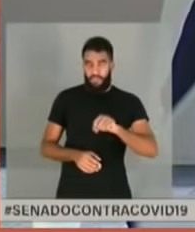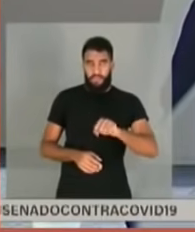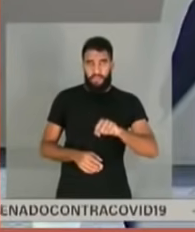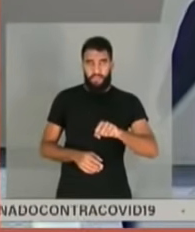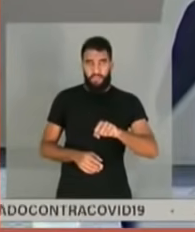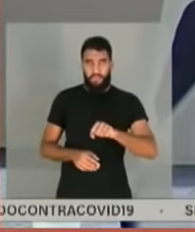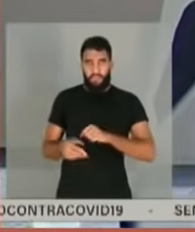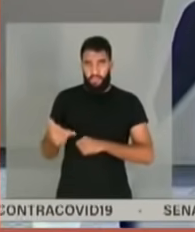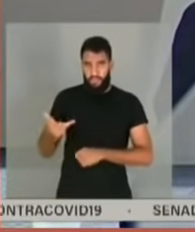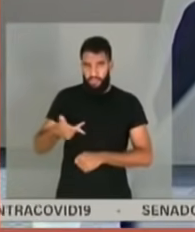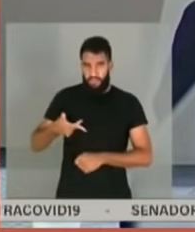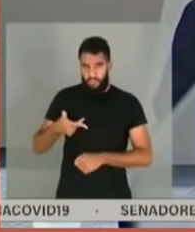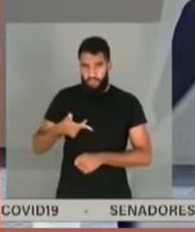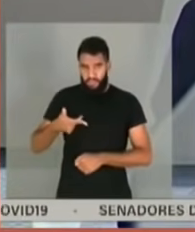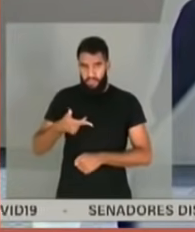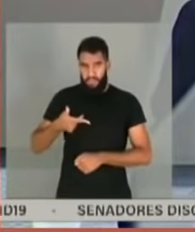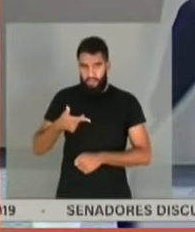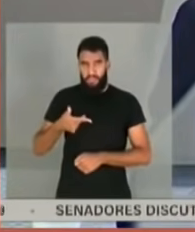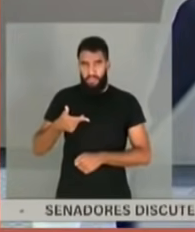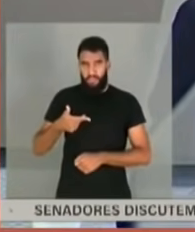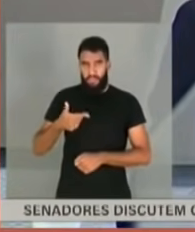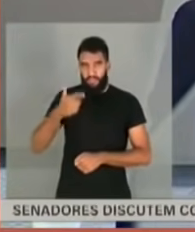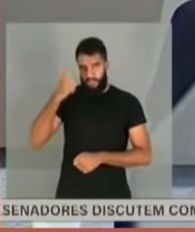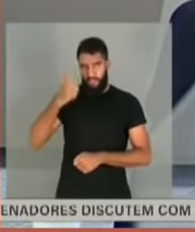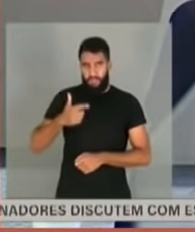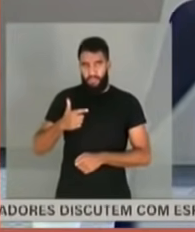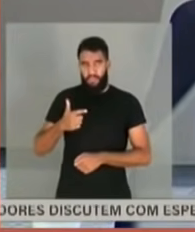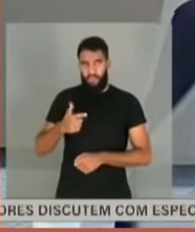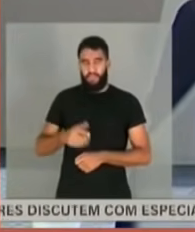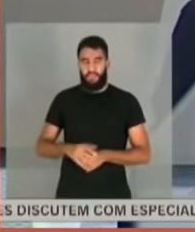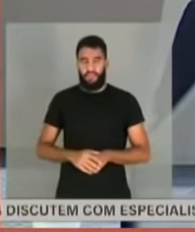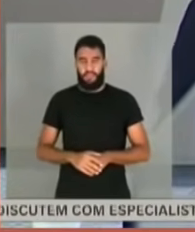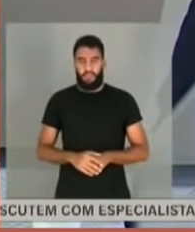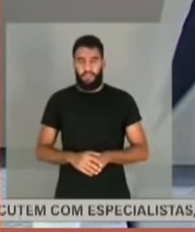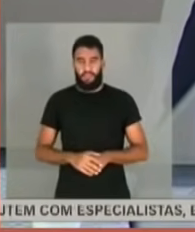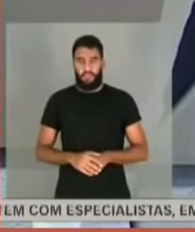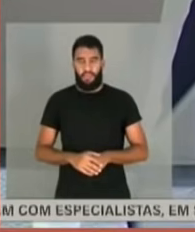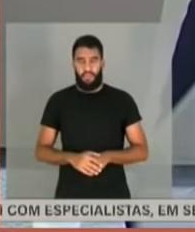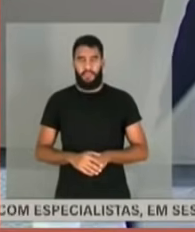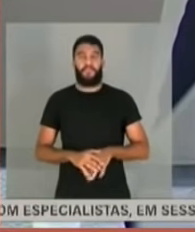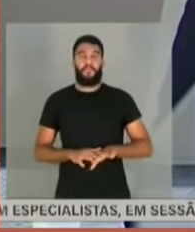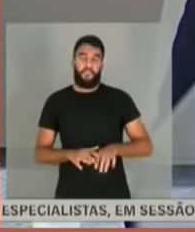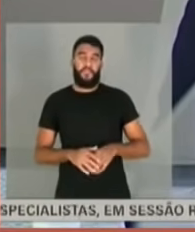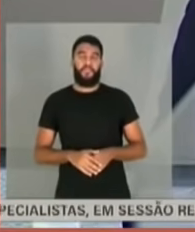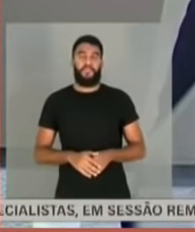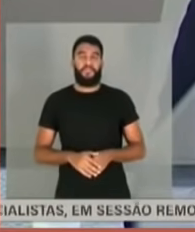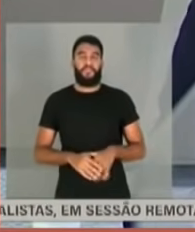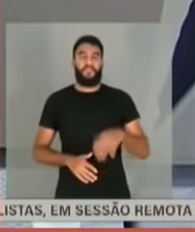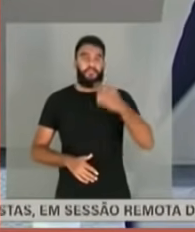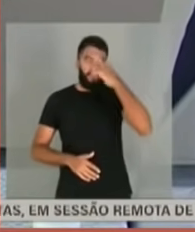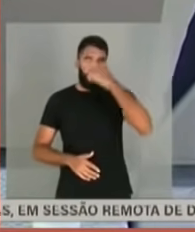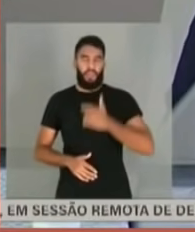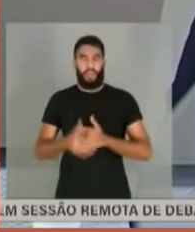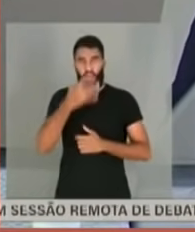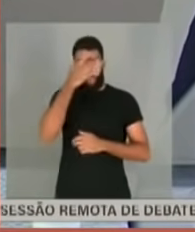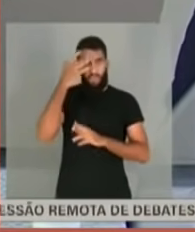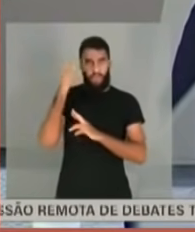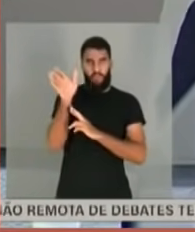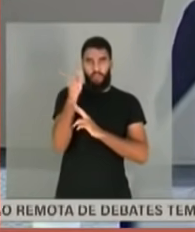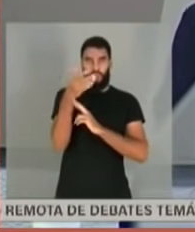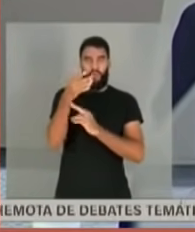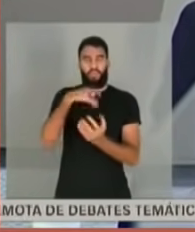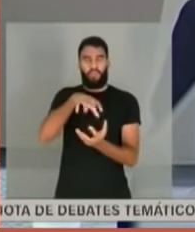né, de um grupo que se apoderou, vamos dizer assim, do governo, né, para fazer negociatas, para